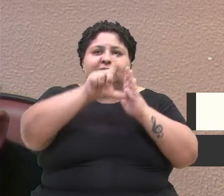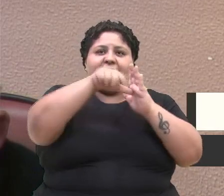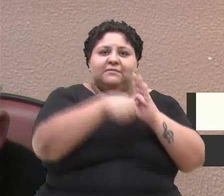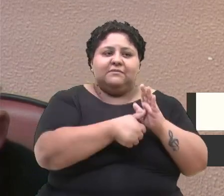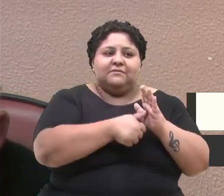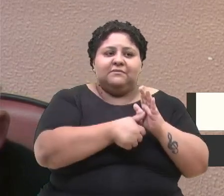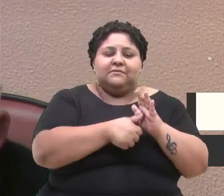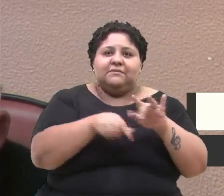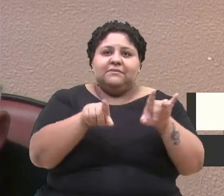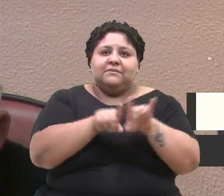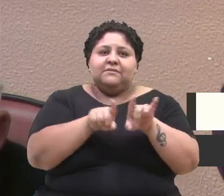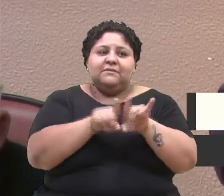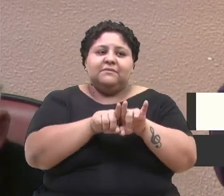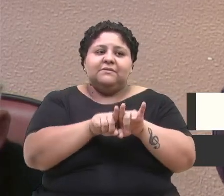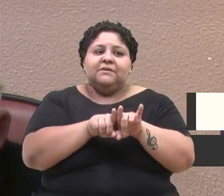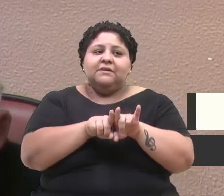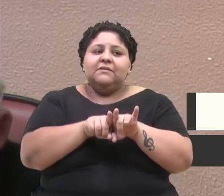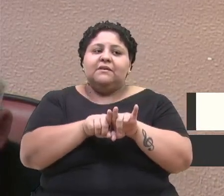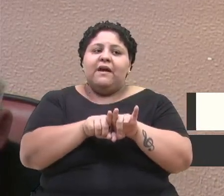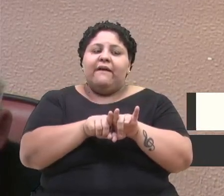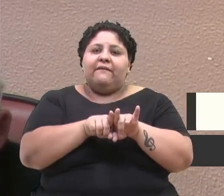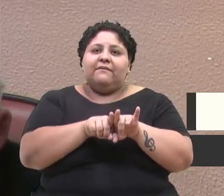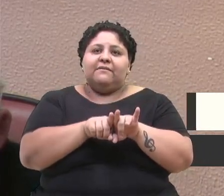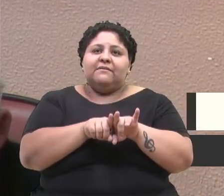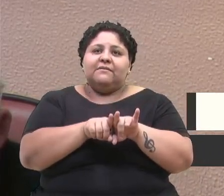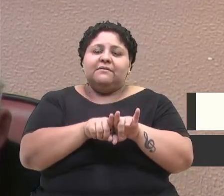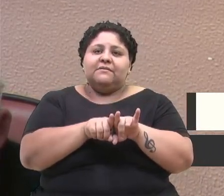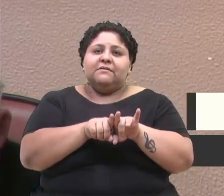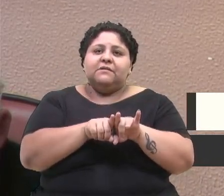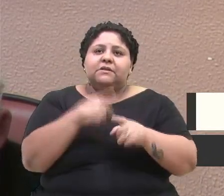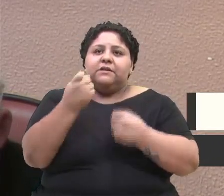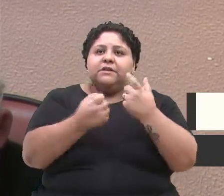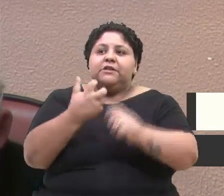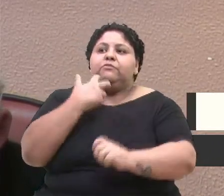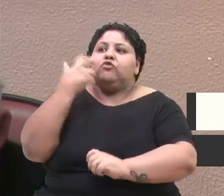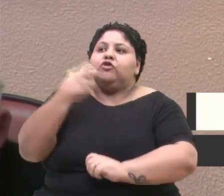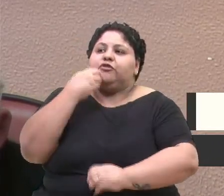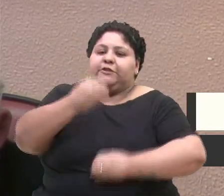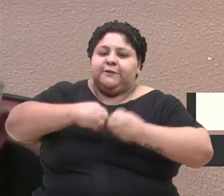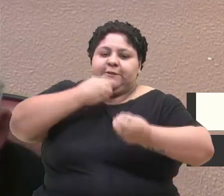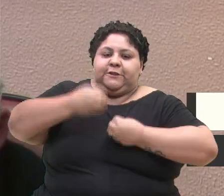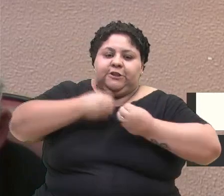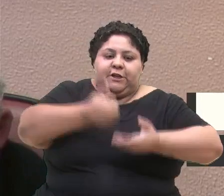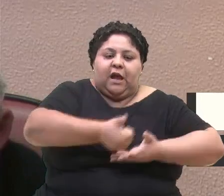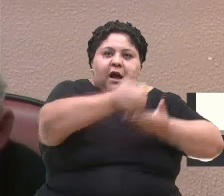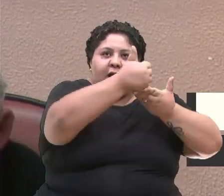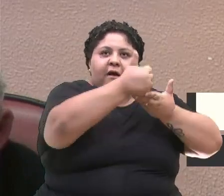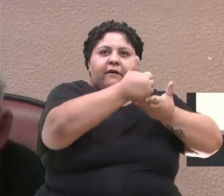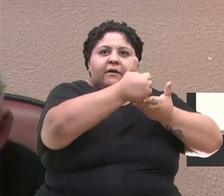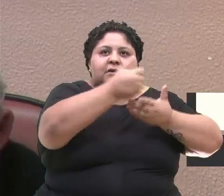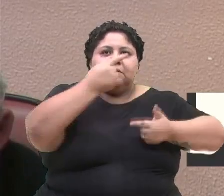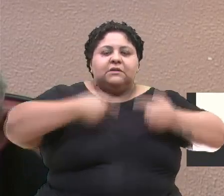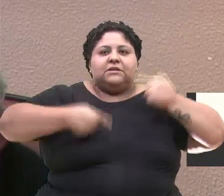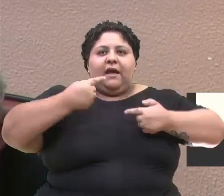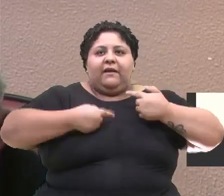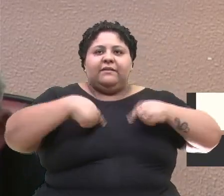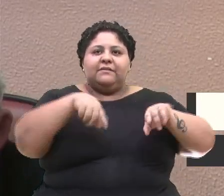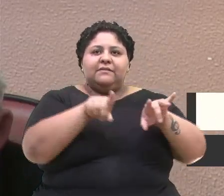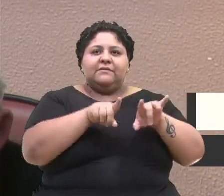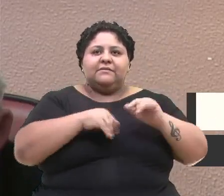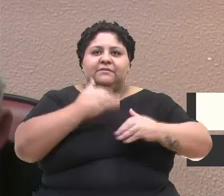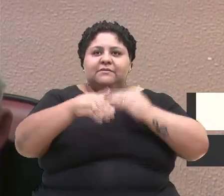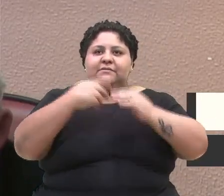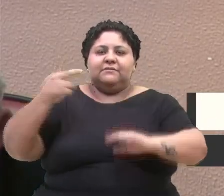poucas vozes aqui dentro, porque parece que eram as poucas vozes que se tinha aqui a favor desse debate, e quando o